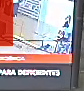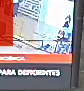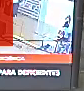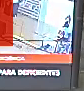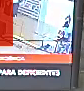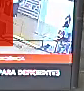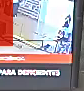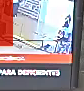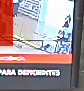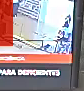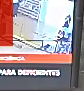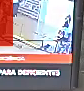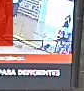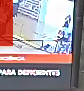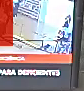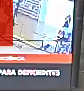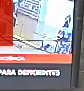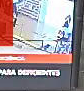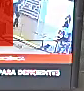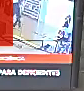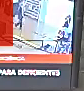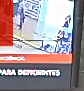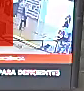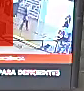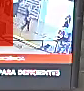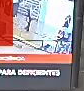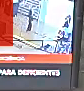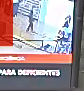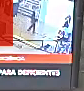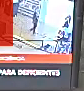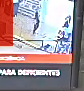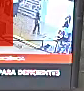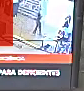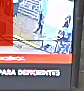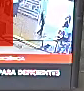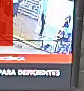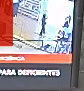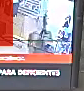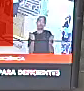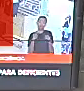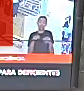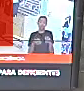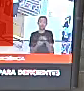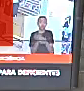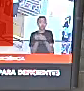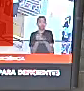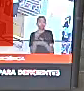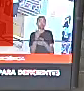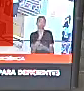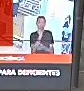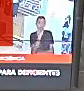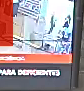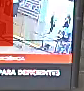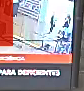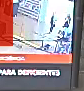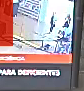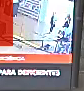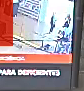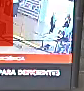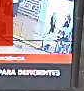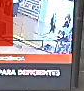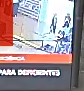acabou a pandemia, todo mundo já se vacinou. Por que não voltar a carteirinha? Vamos voltar a confeccioná-la, se